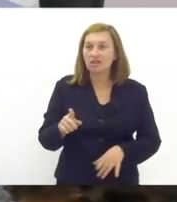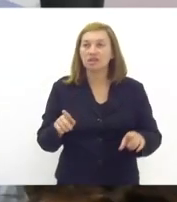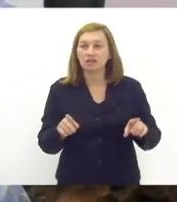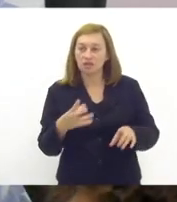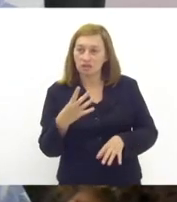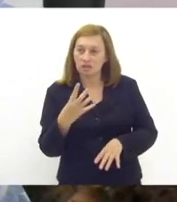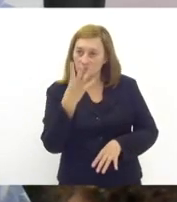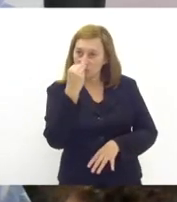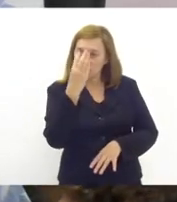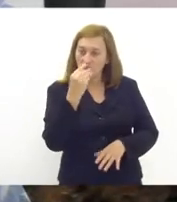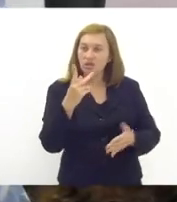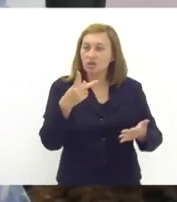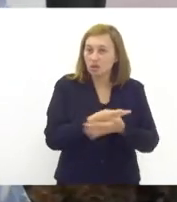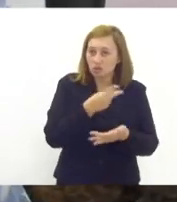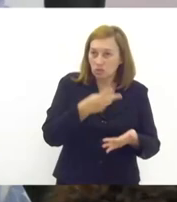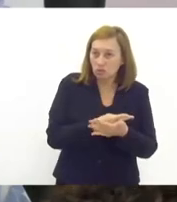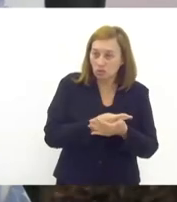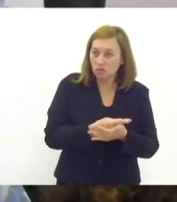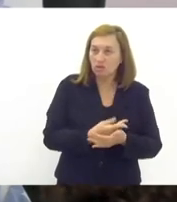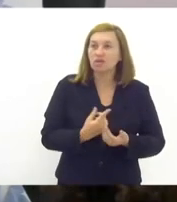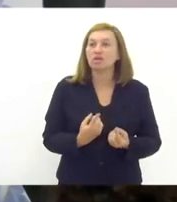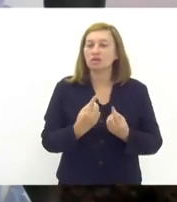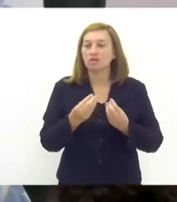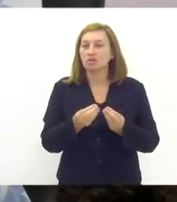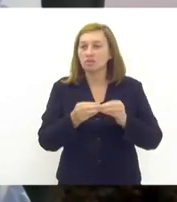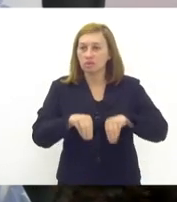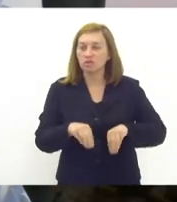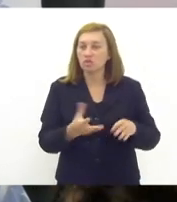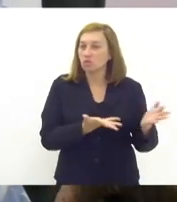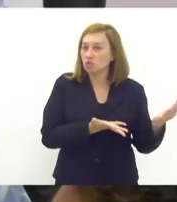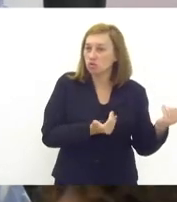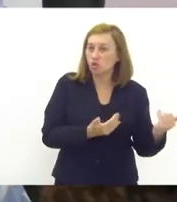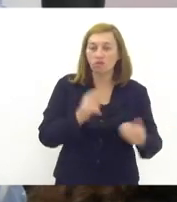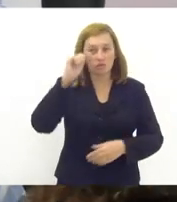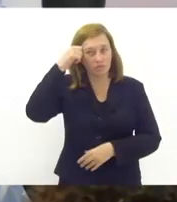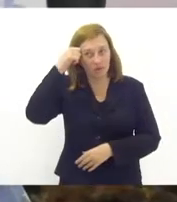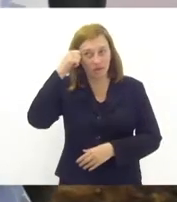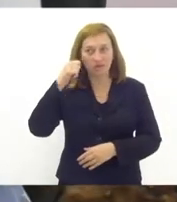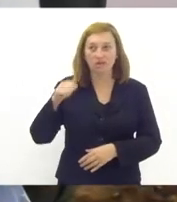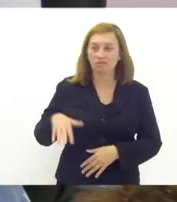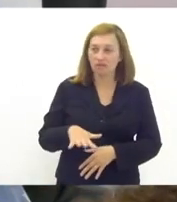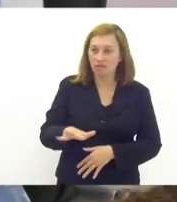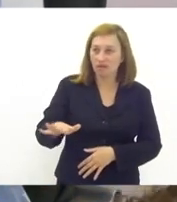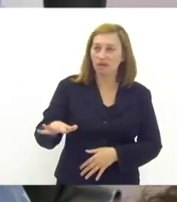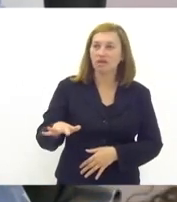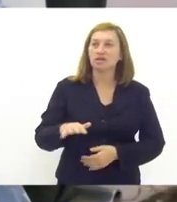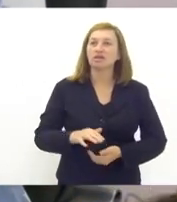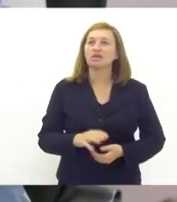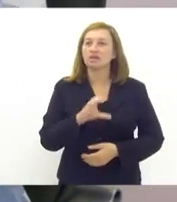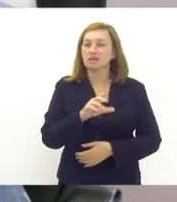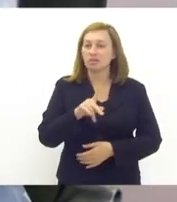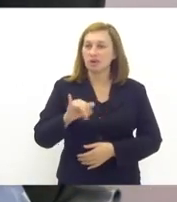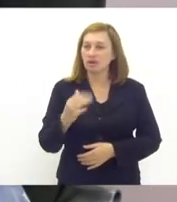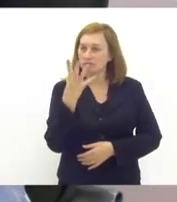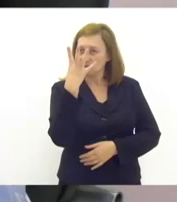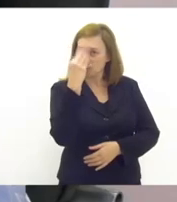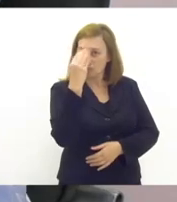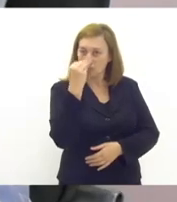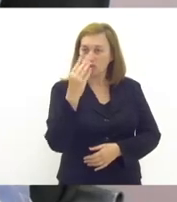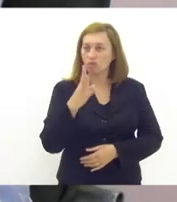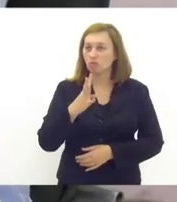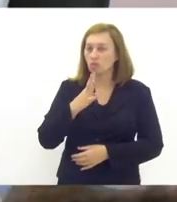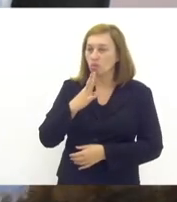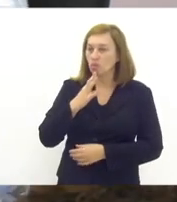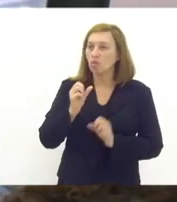erro constante que atinge jovens pretos de favela e periferia. Esta é a CPI do reconhecimento fotográfico,